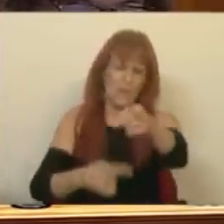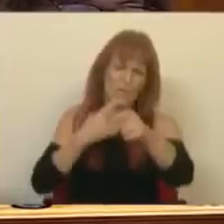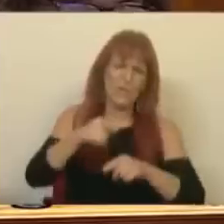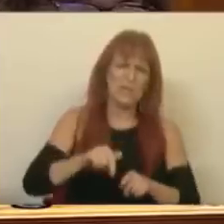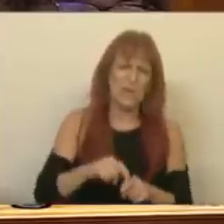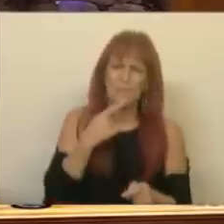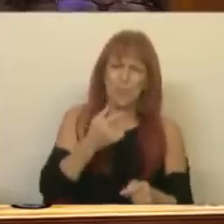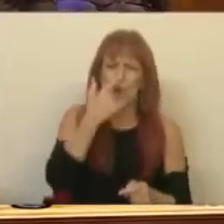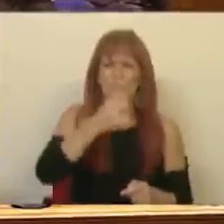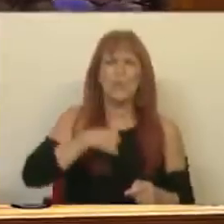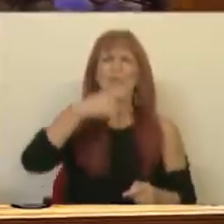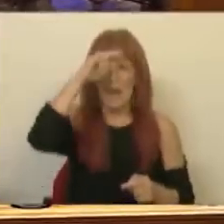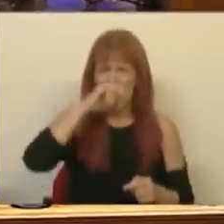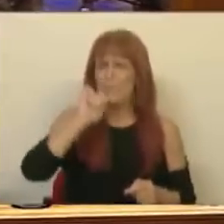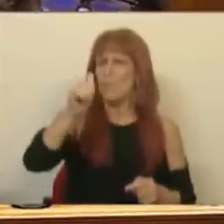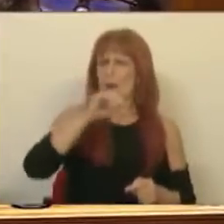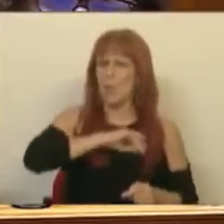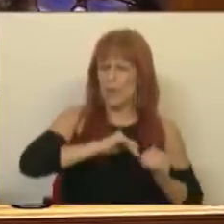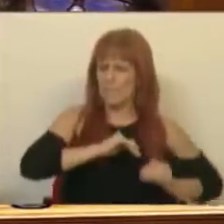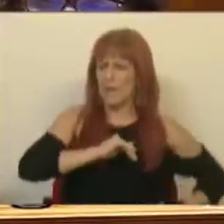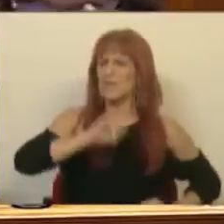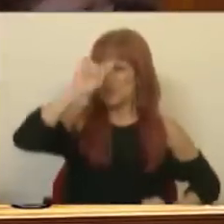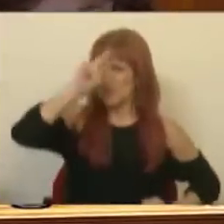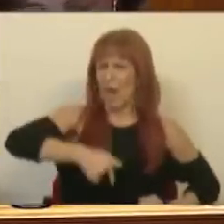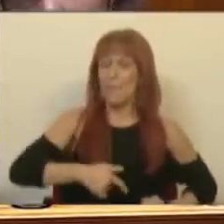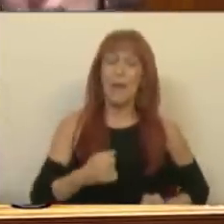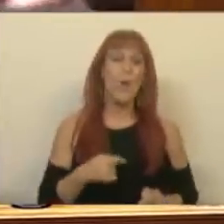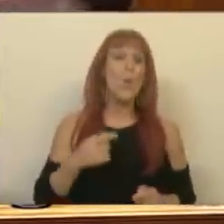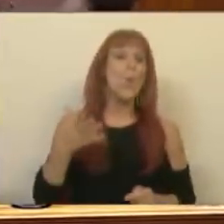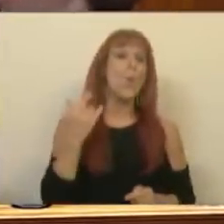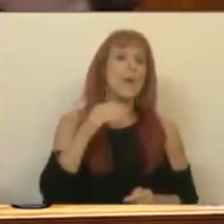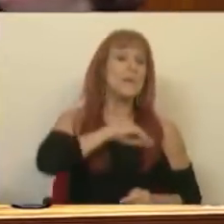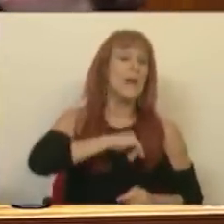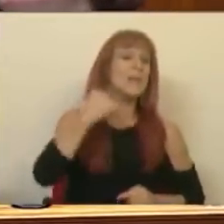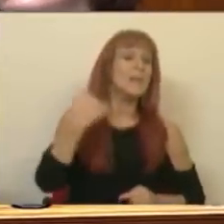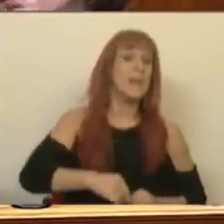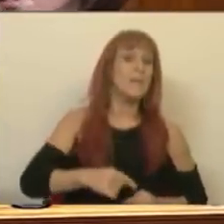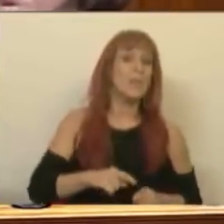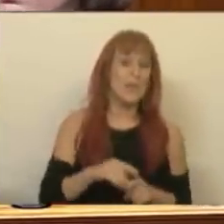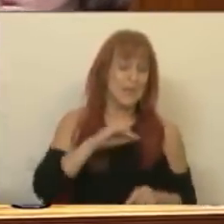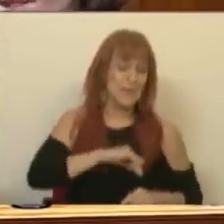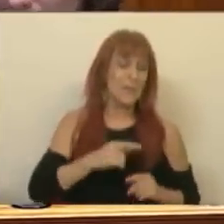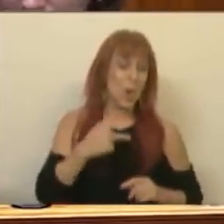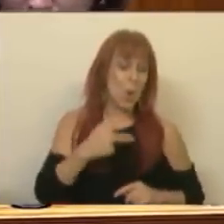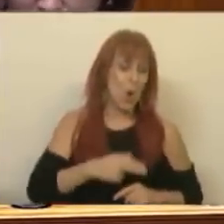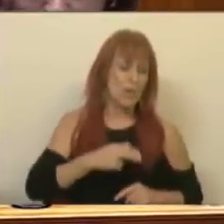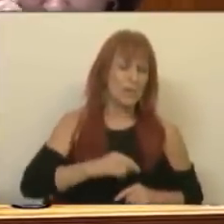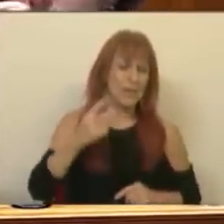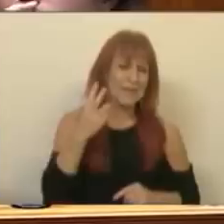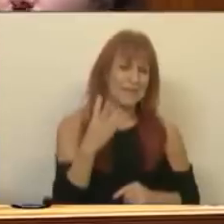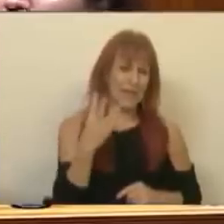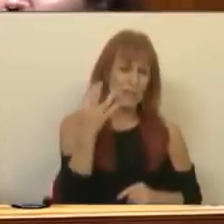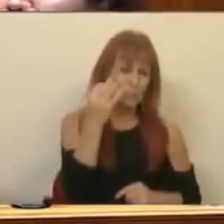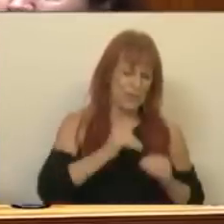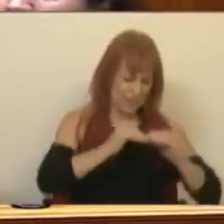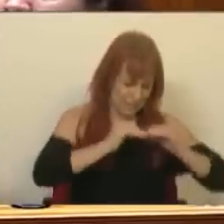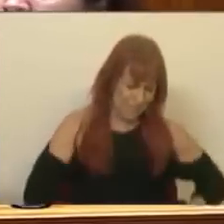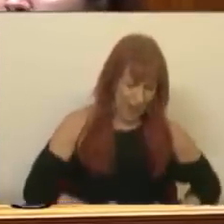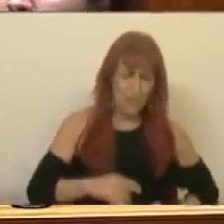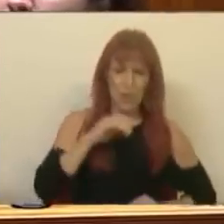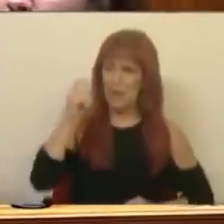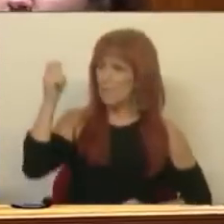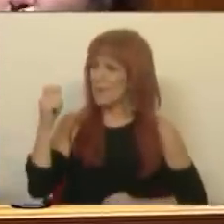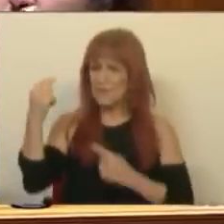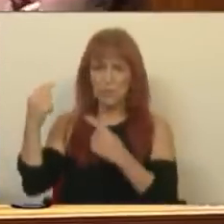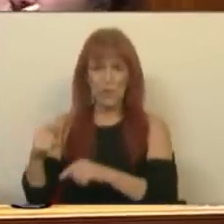eu vou dizer porque Há muitas pessoas que se lembram ainda quando ganhavam menos é quando tiveram um salário e a salário foi cortar 13%, é quando tinha